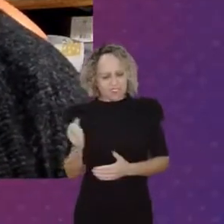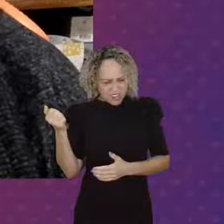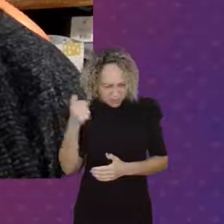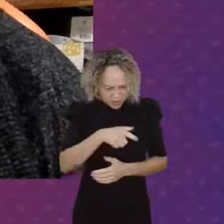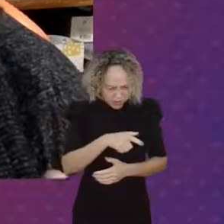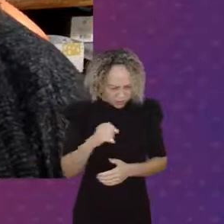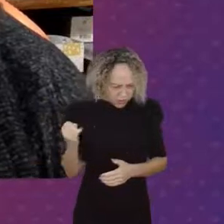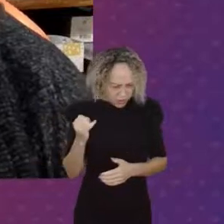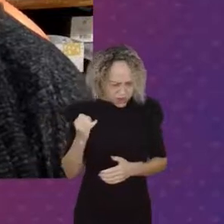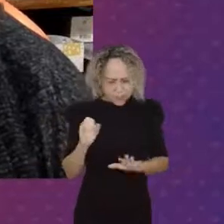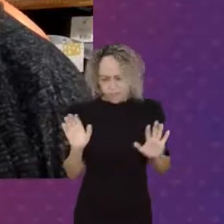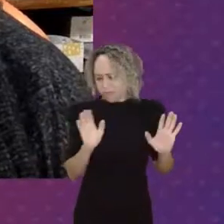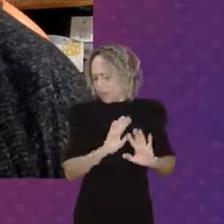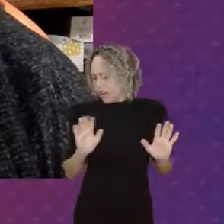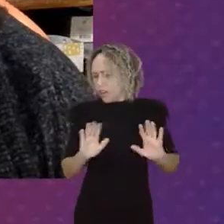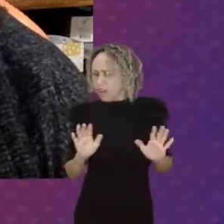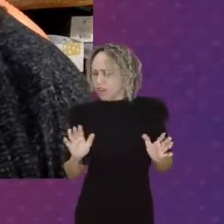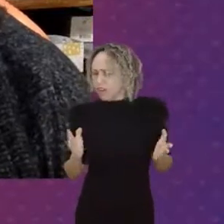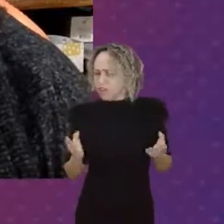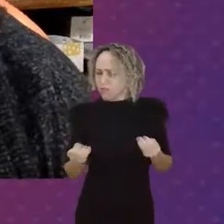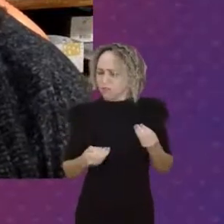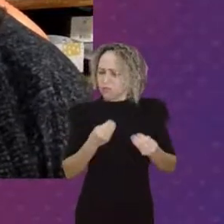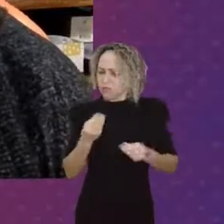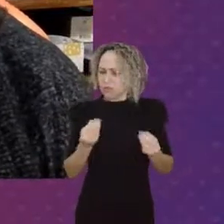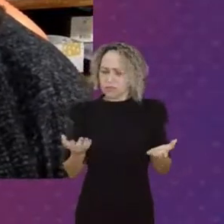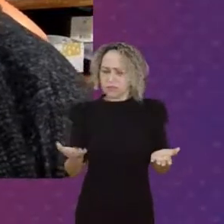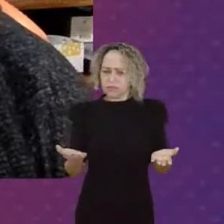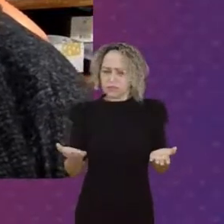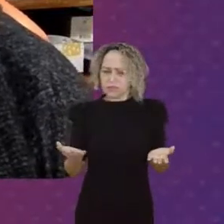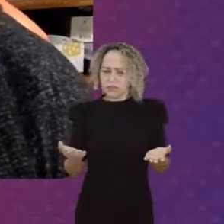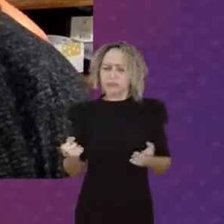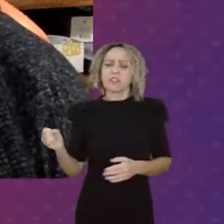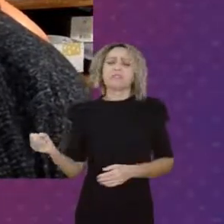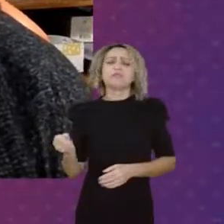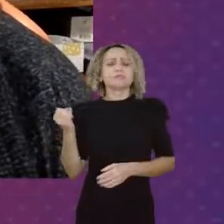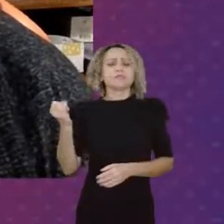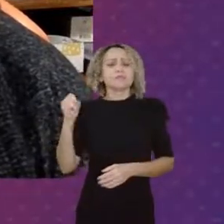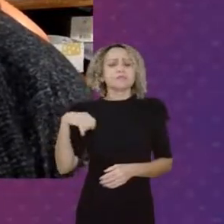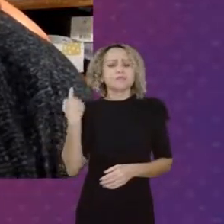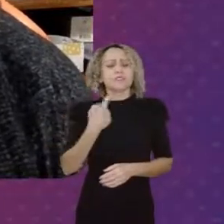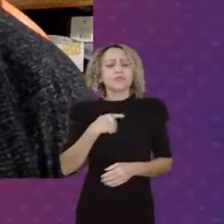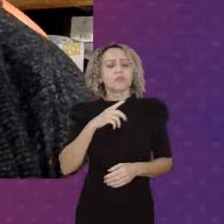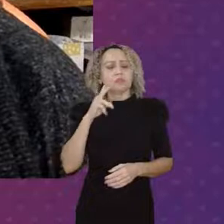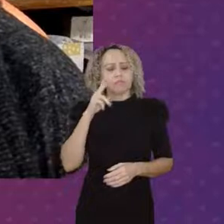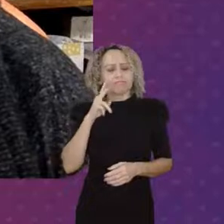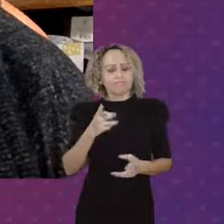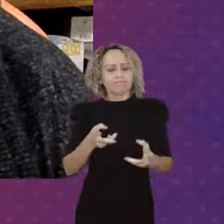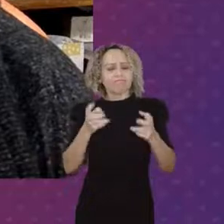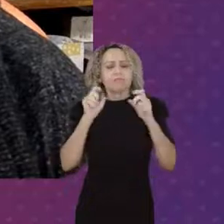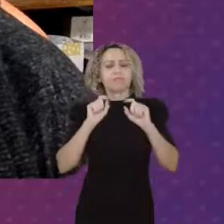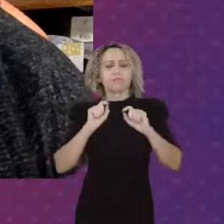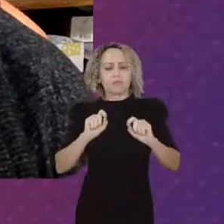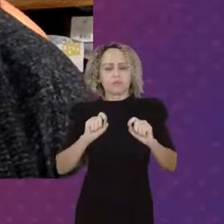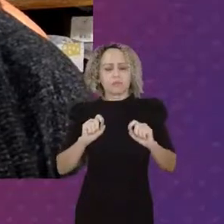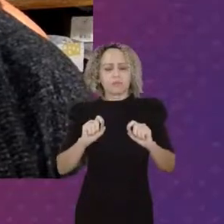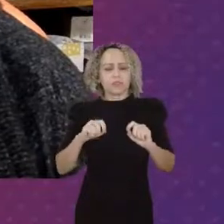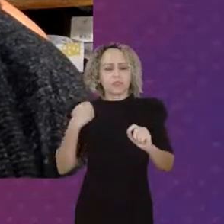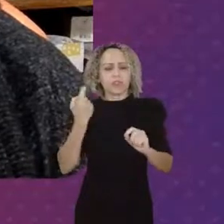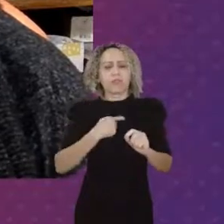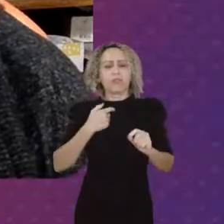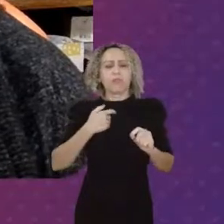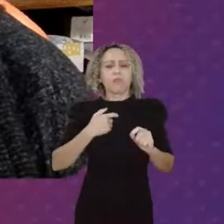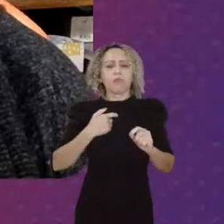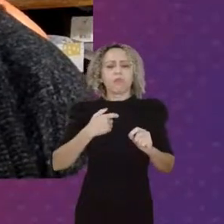ações de campanha ou ações de governo, né? Então é muito importante a gente olhar para esse lugar, porque a gente está falando de um